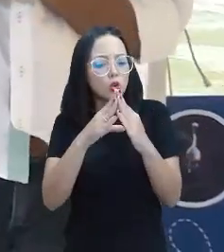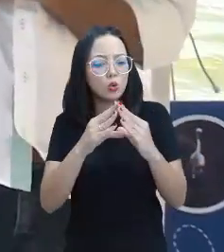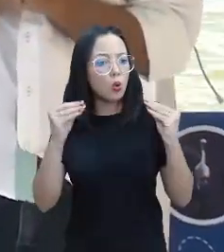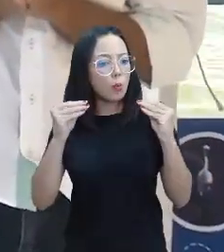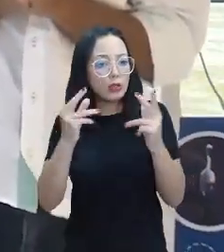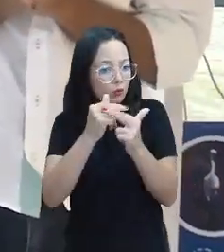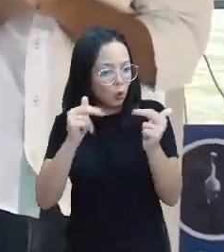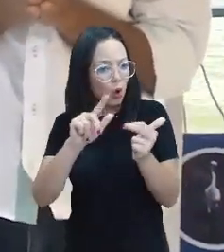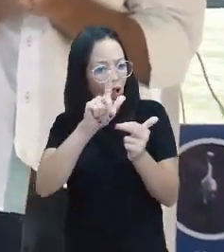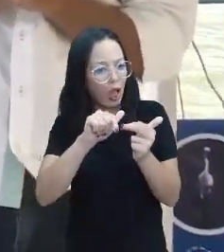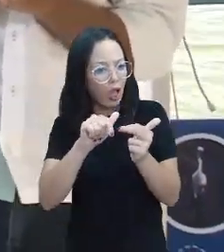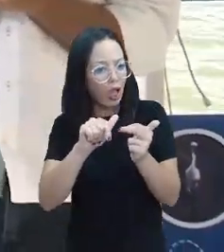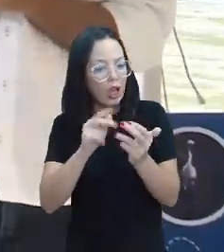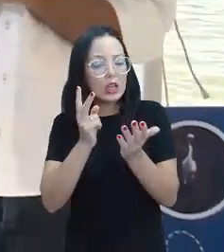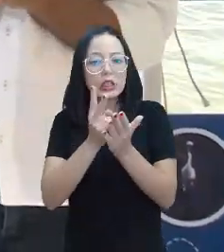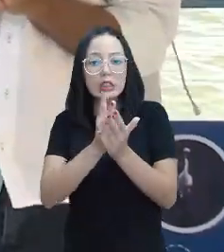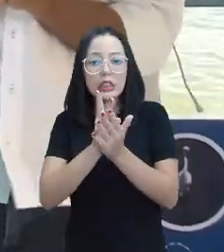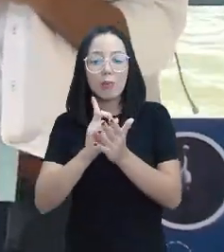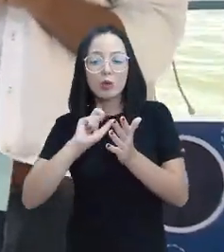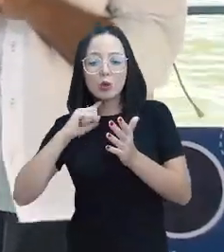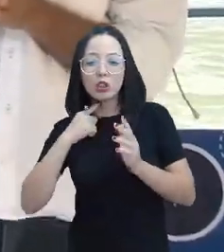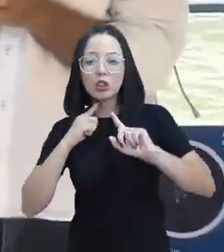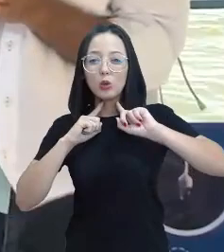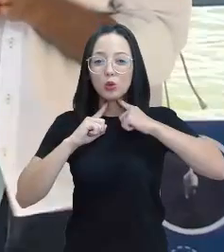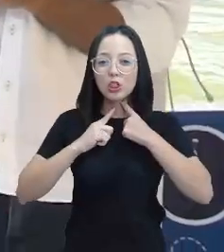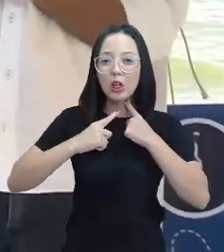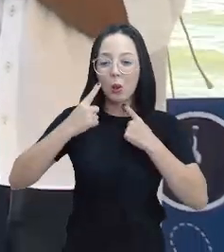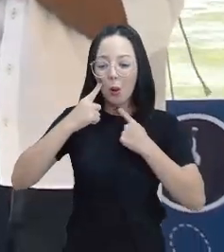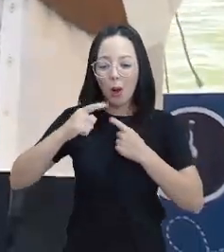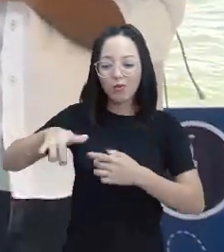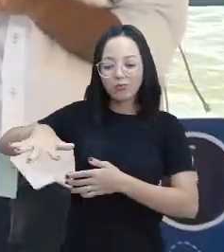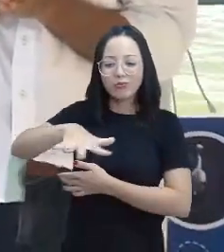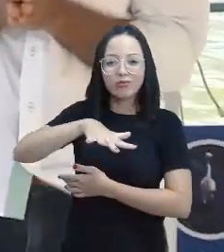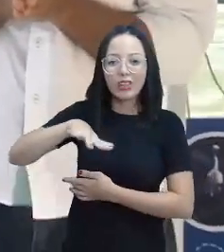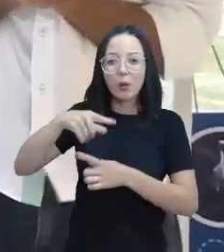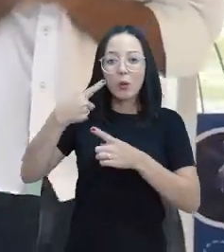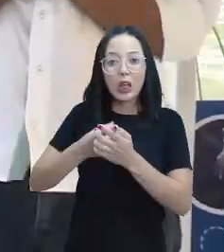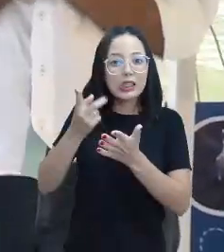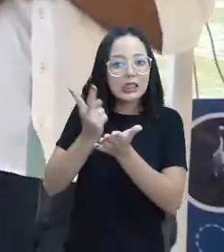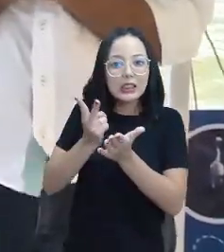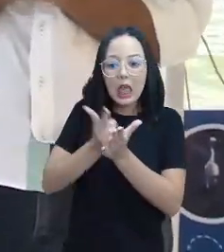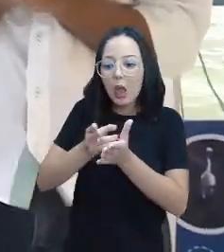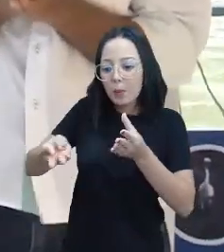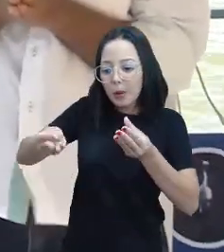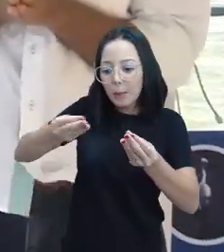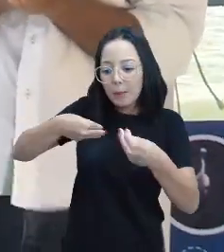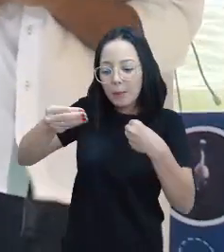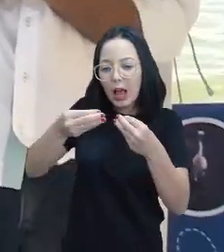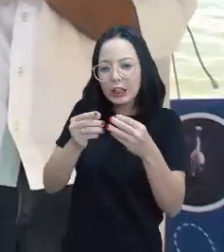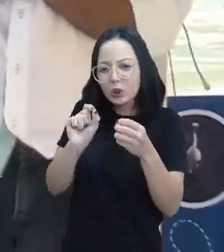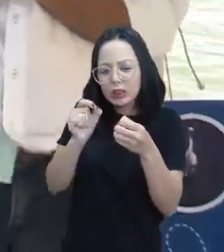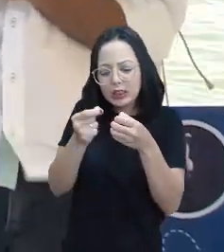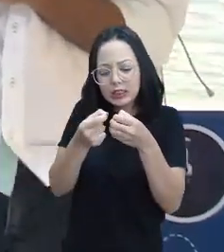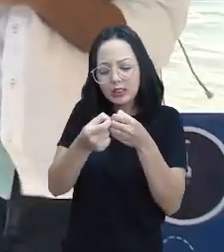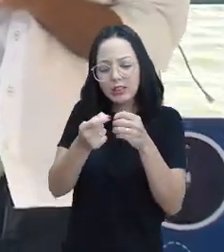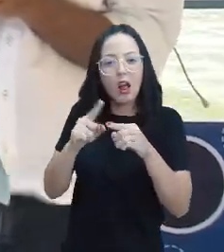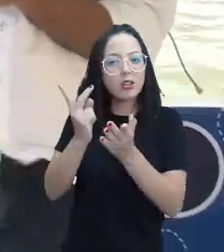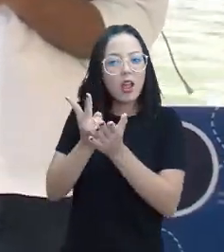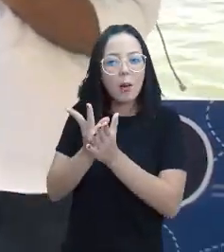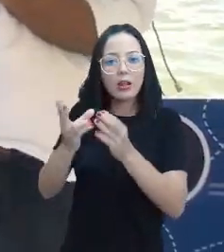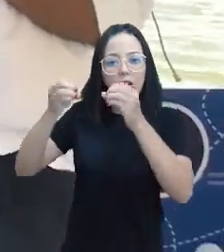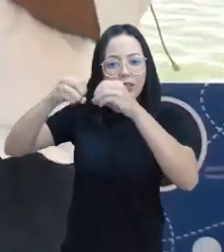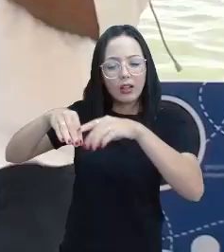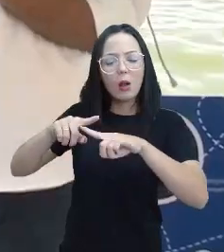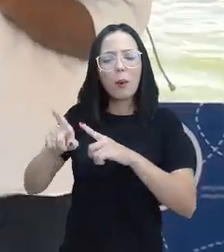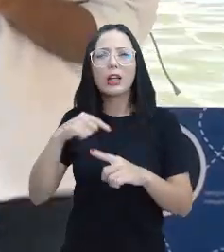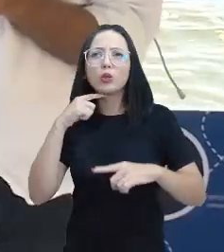nesse ambiente aqui. Vai estar contaminando esse ambiente que vocês estão vendo aqui. Os microplásticos estão aqui. Mas eles também têm muitas dúvidas,